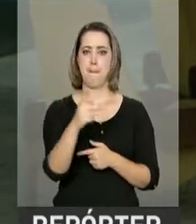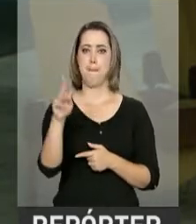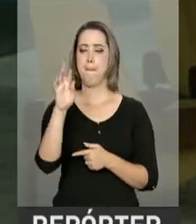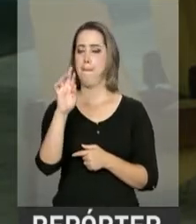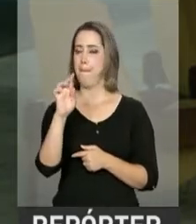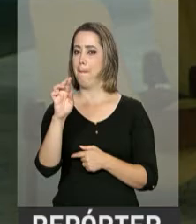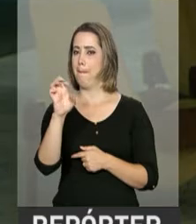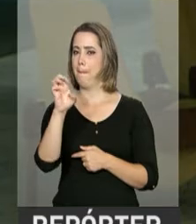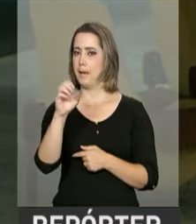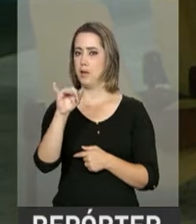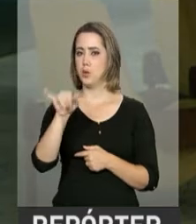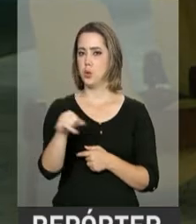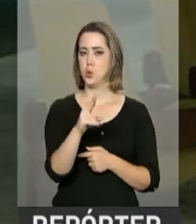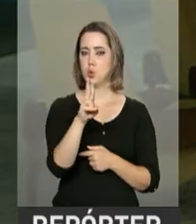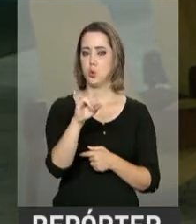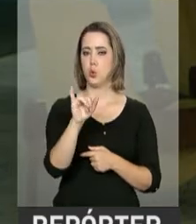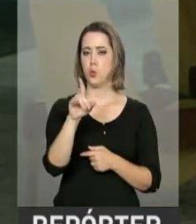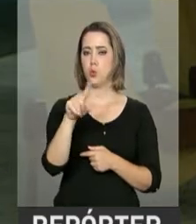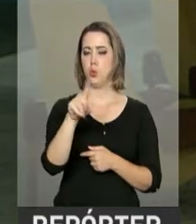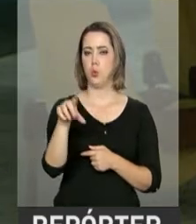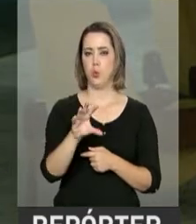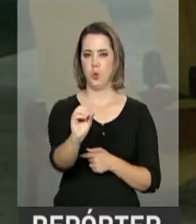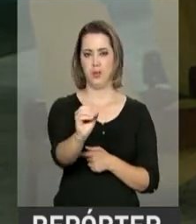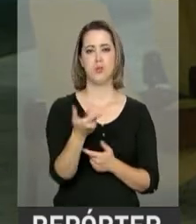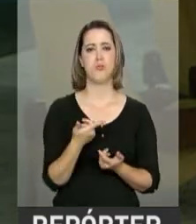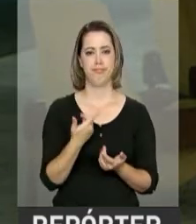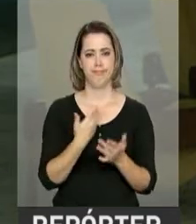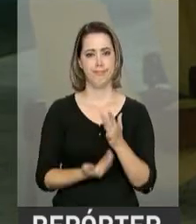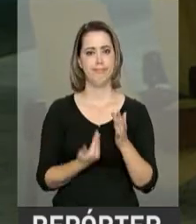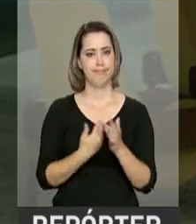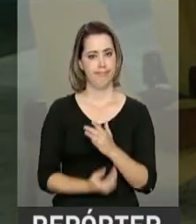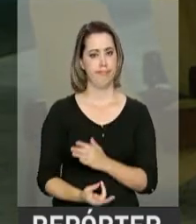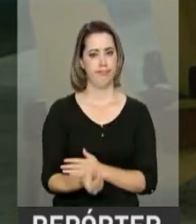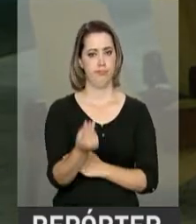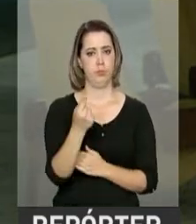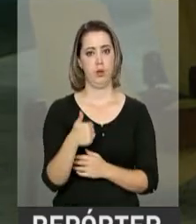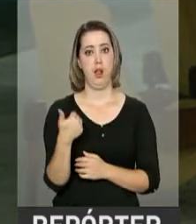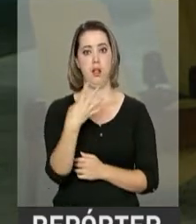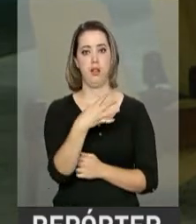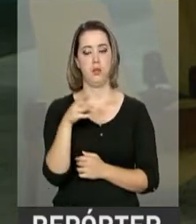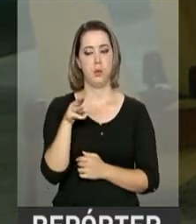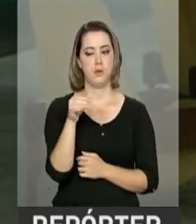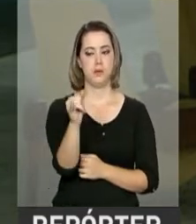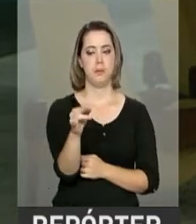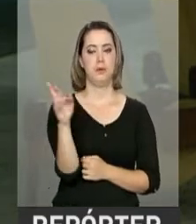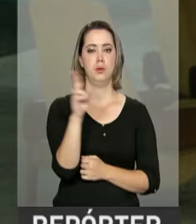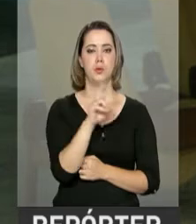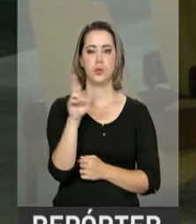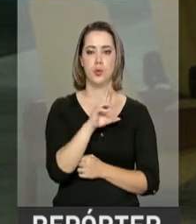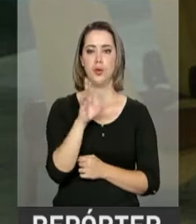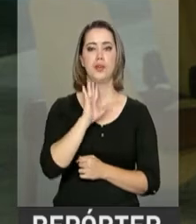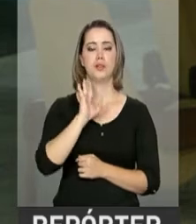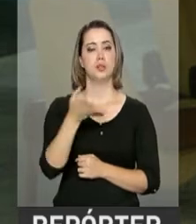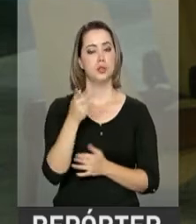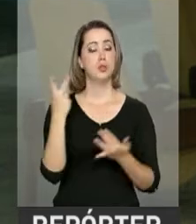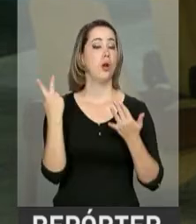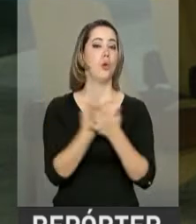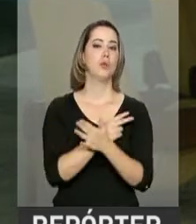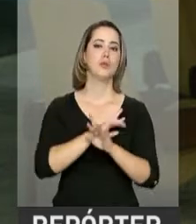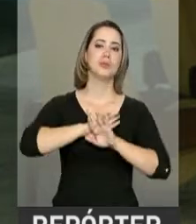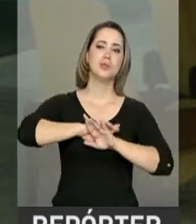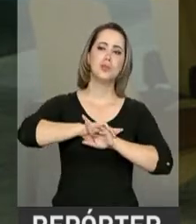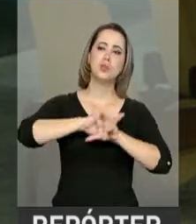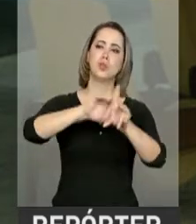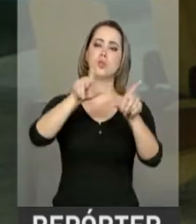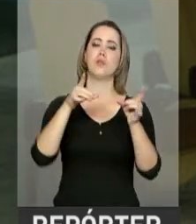petrobrás giraram em torno de 14 bilhões de reais a petrobras já realizou algumas vendas